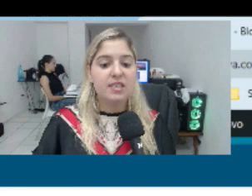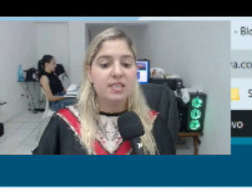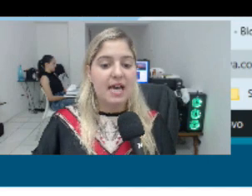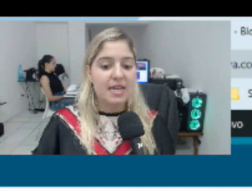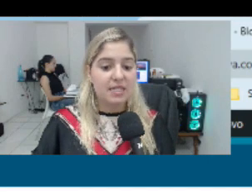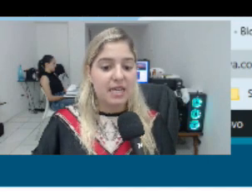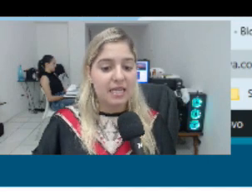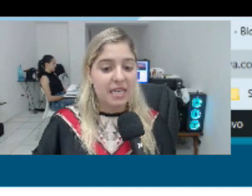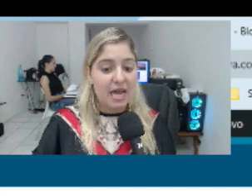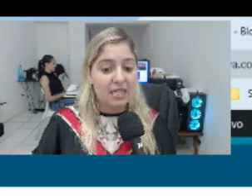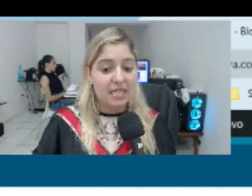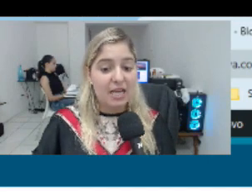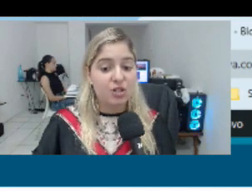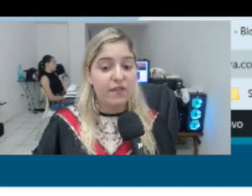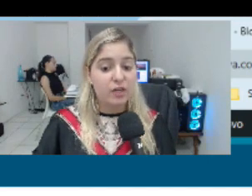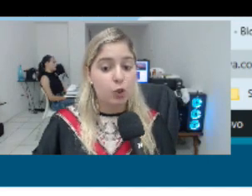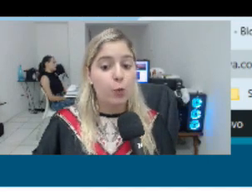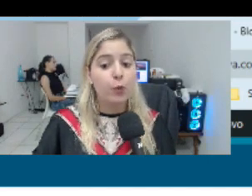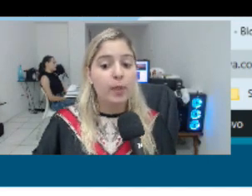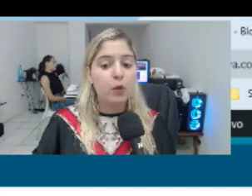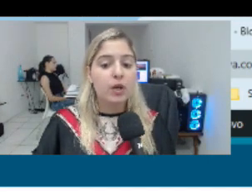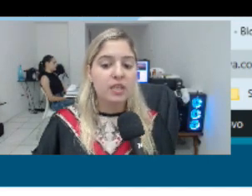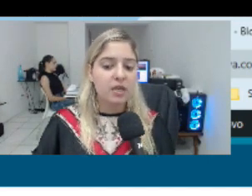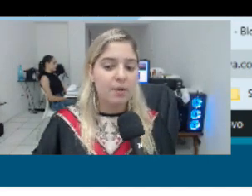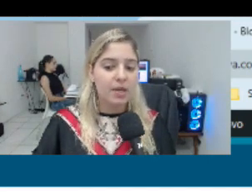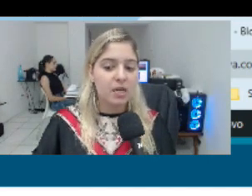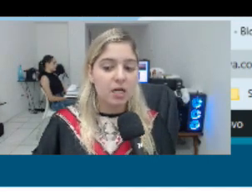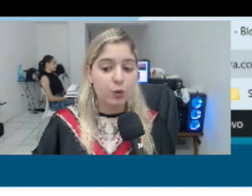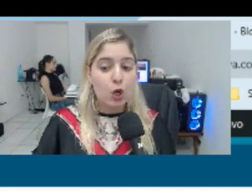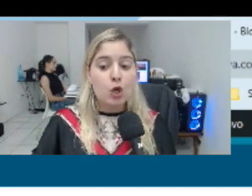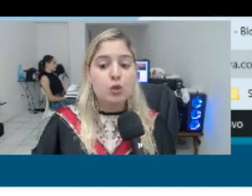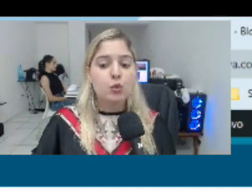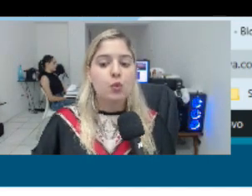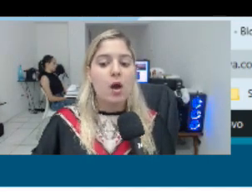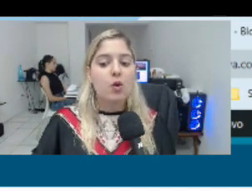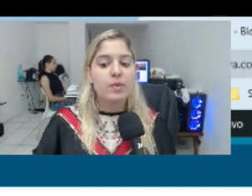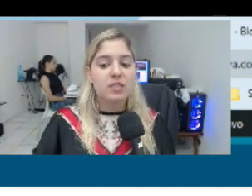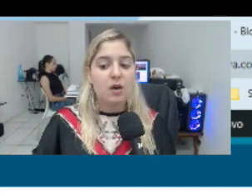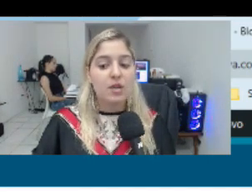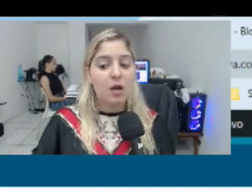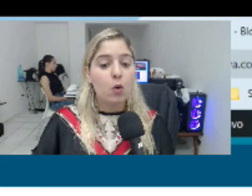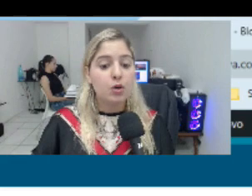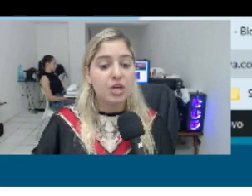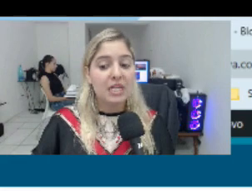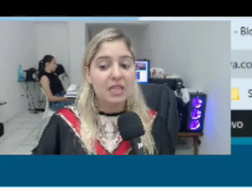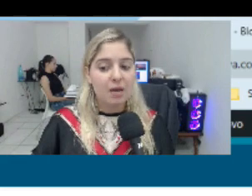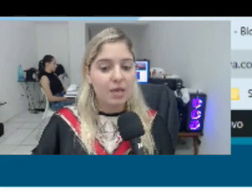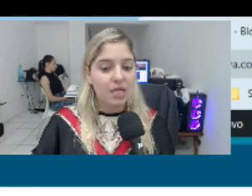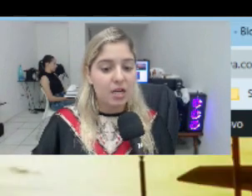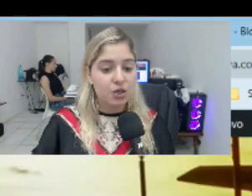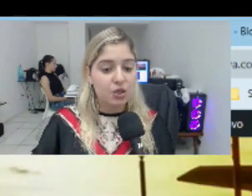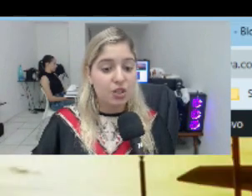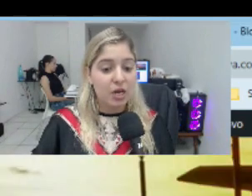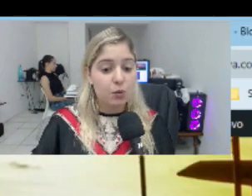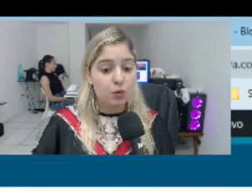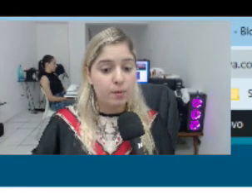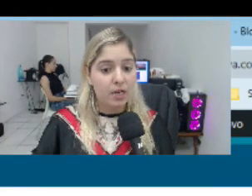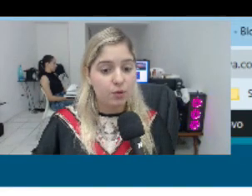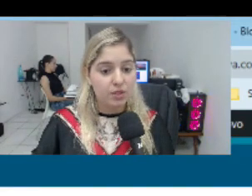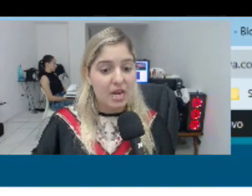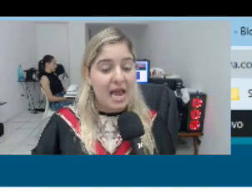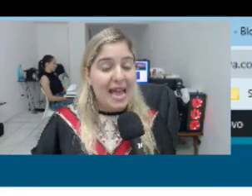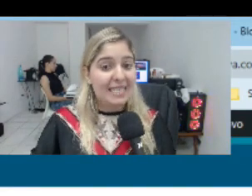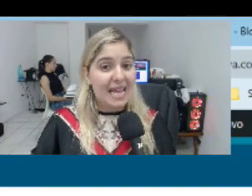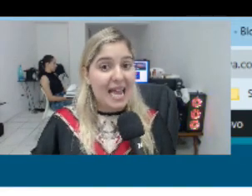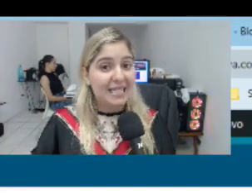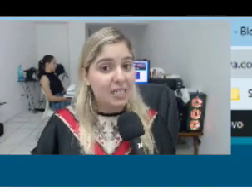em diversas áreas, entre elas a de defensor público interamericano, junto com a Comissão e a Corte Interamericana de Direitos